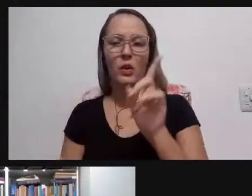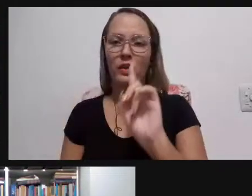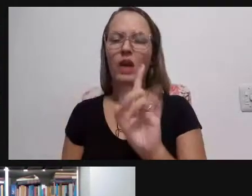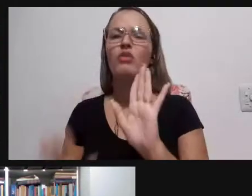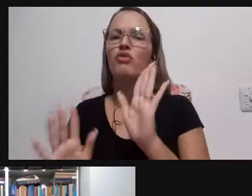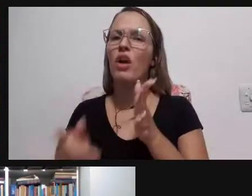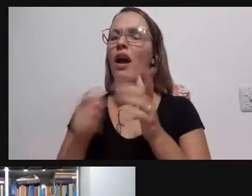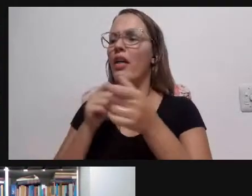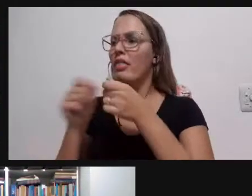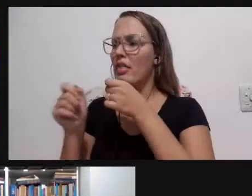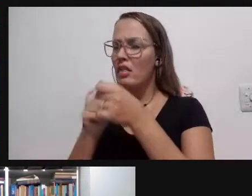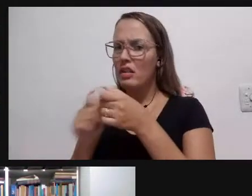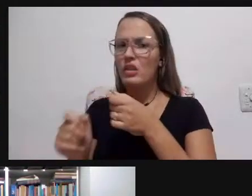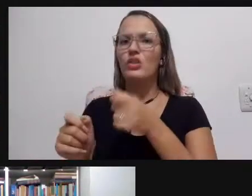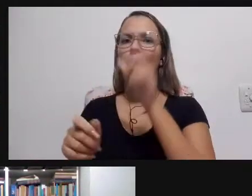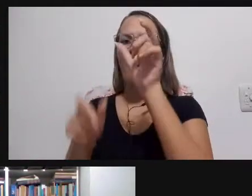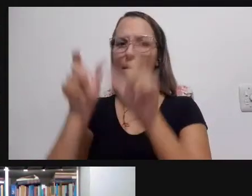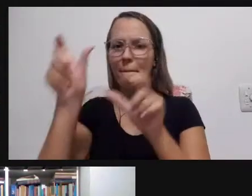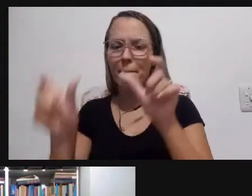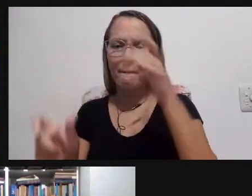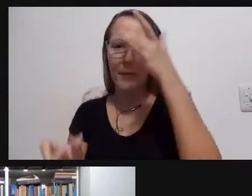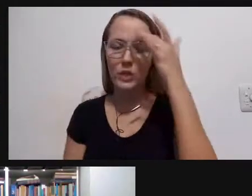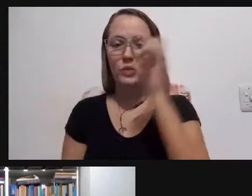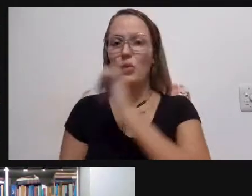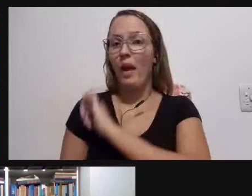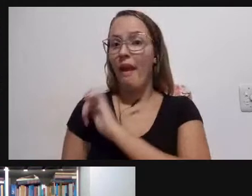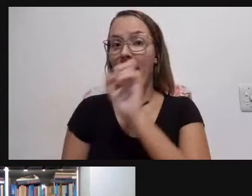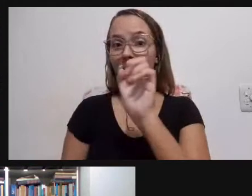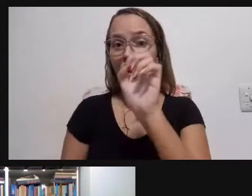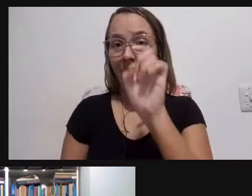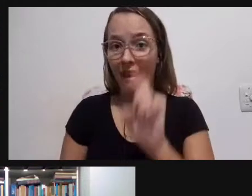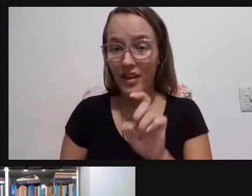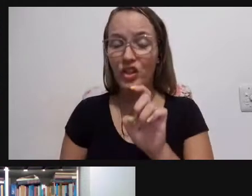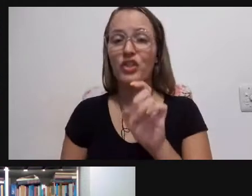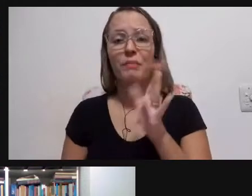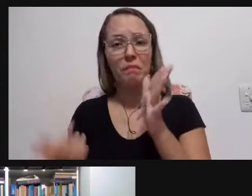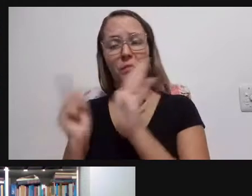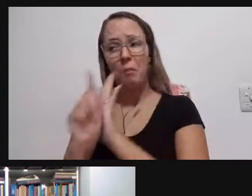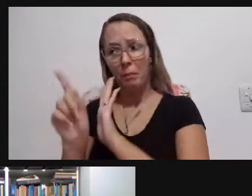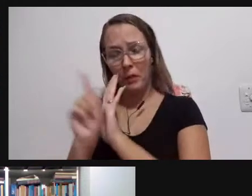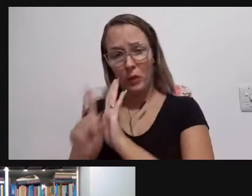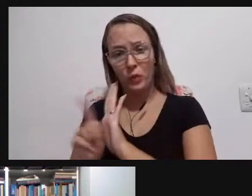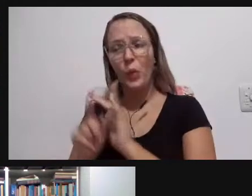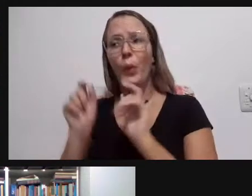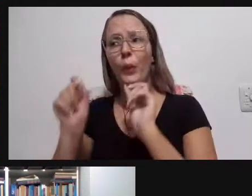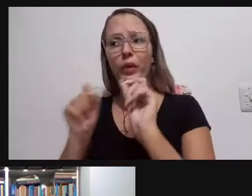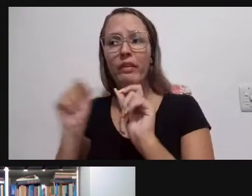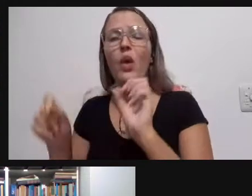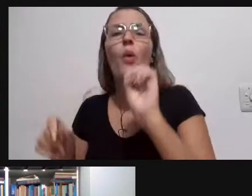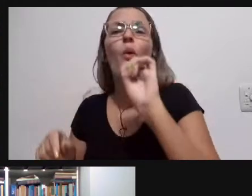que que significava ser uma professora negra nessa região, né? Quais são